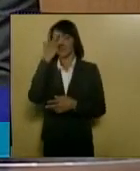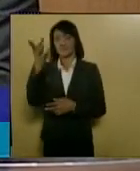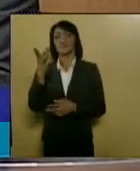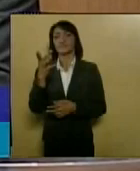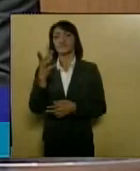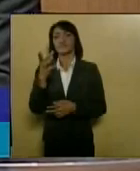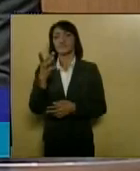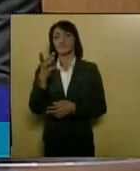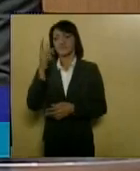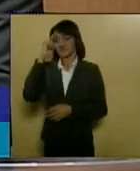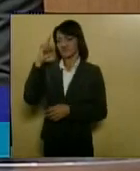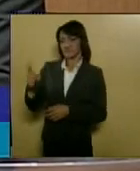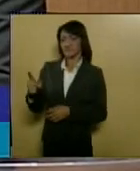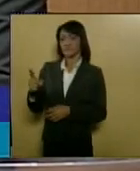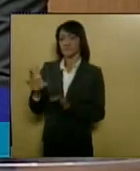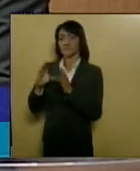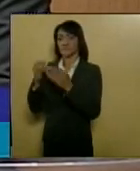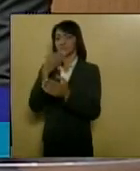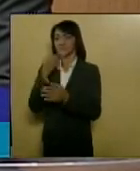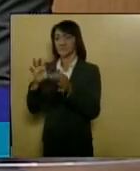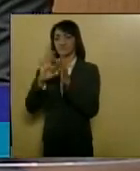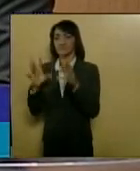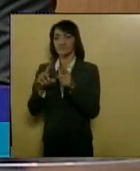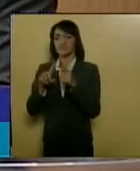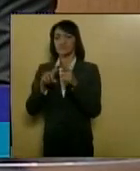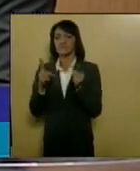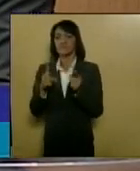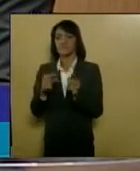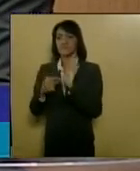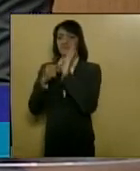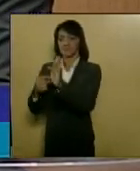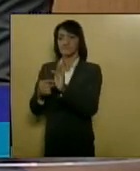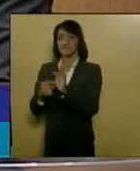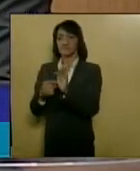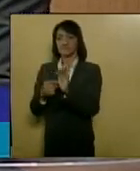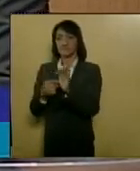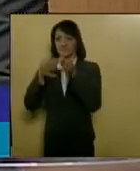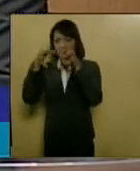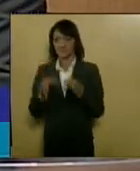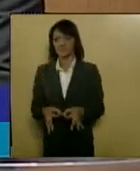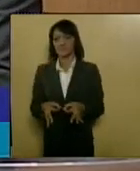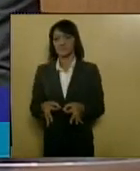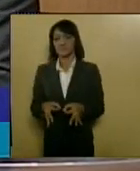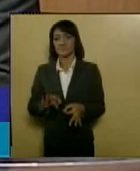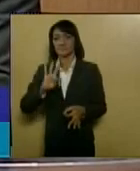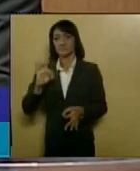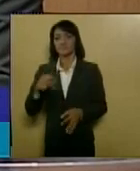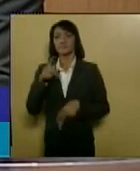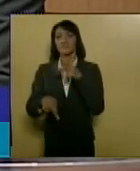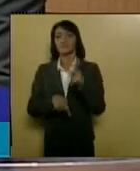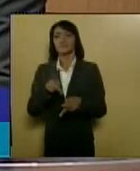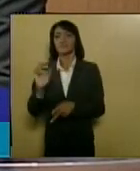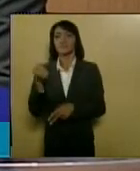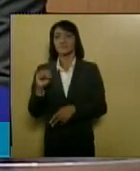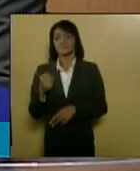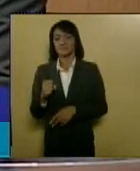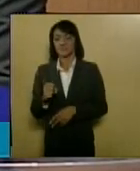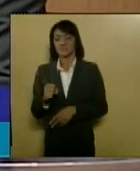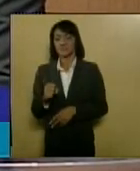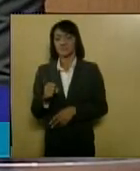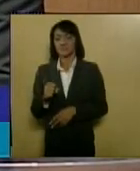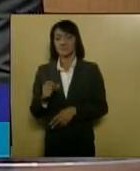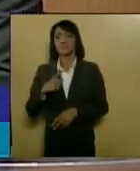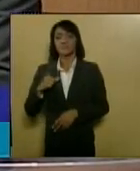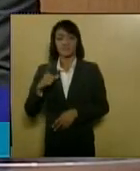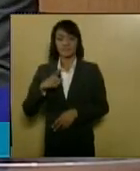de comandar homens livres, basta mostrar-lhes o caminho do dever. A todos os sergipanos que escreveram a sua